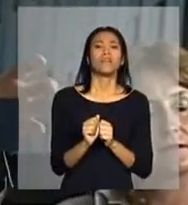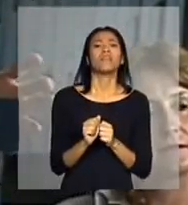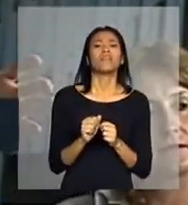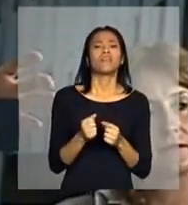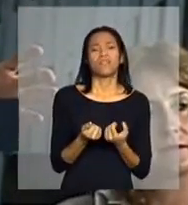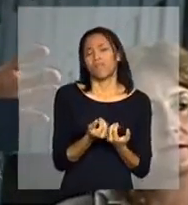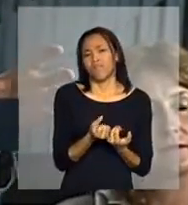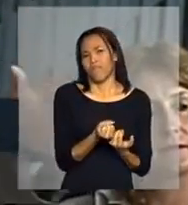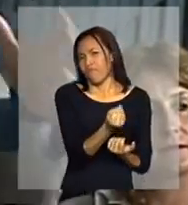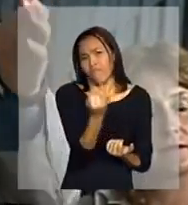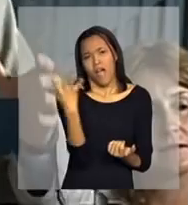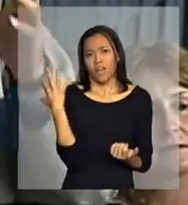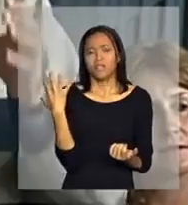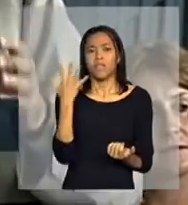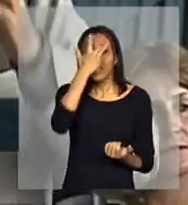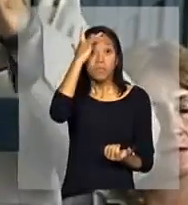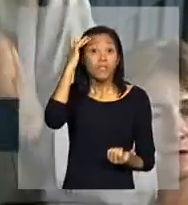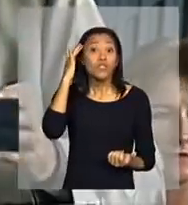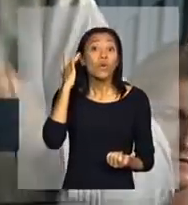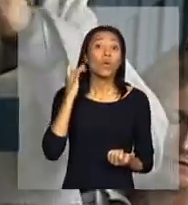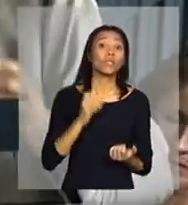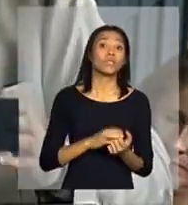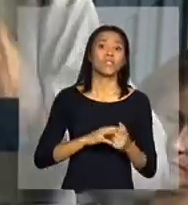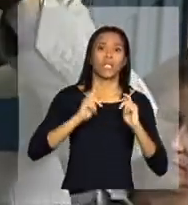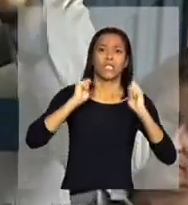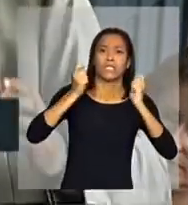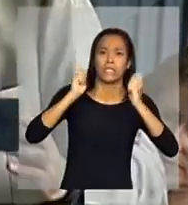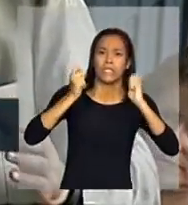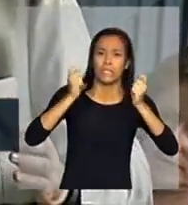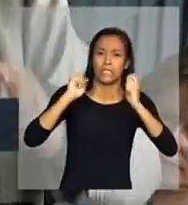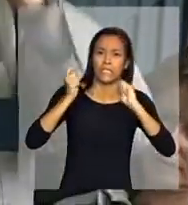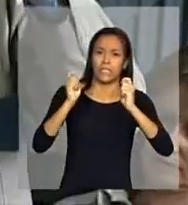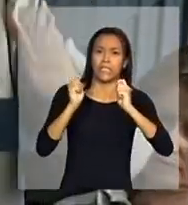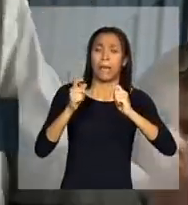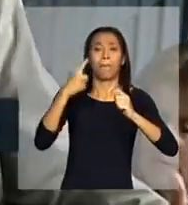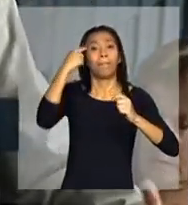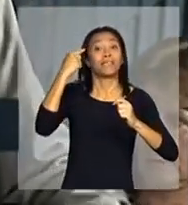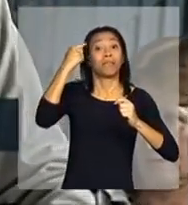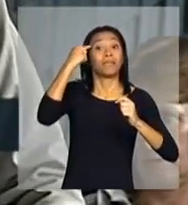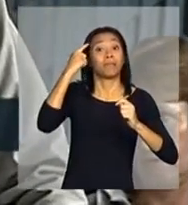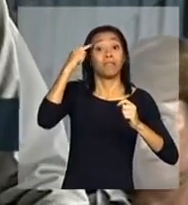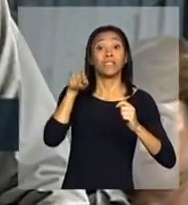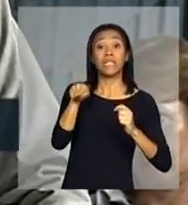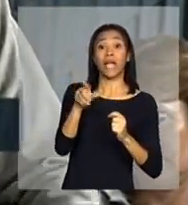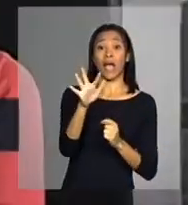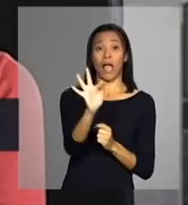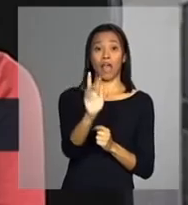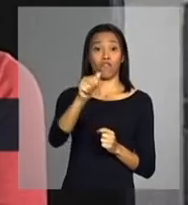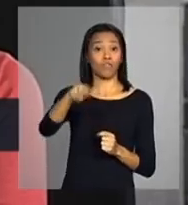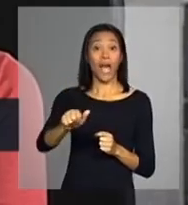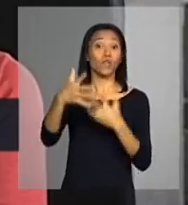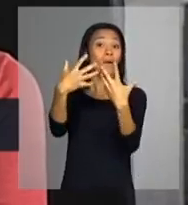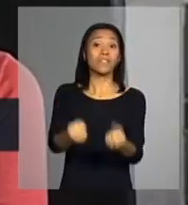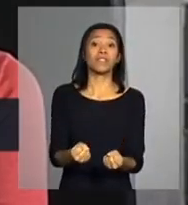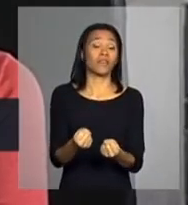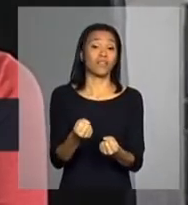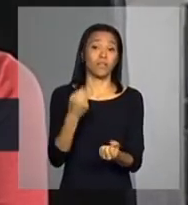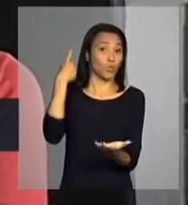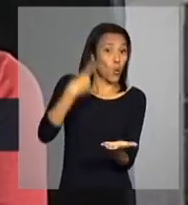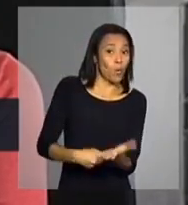vezes, os defensores das causas indígenas acham que a FUNAI não cumpre o seu papel e a acusam a